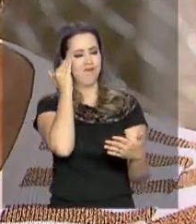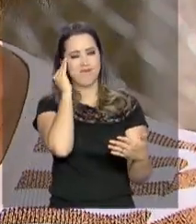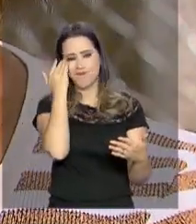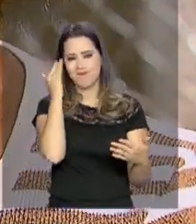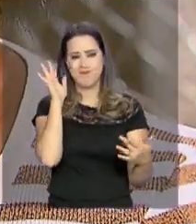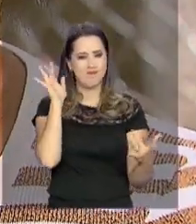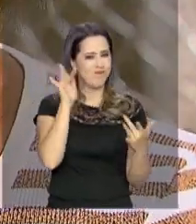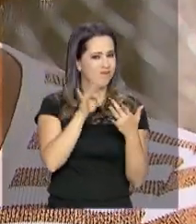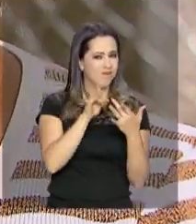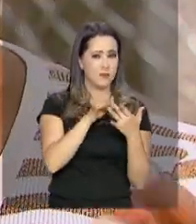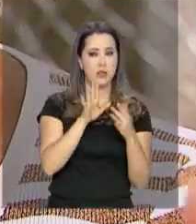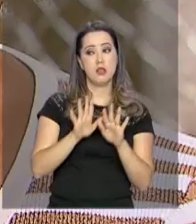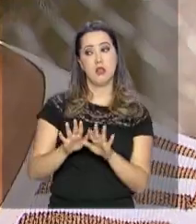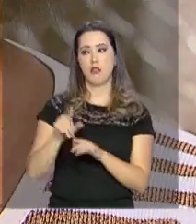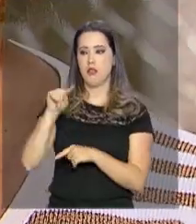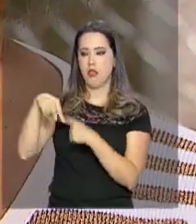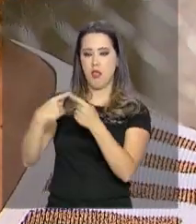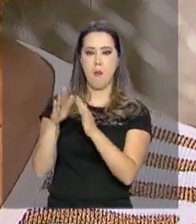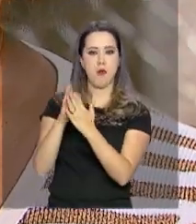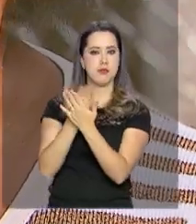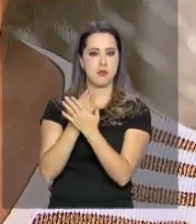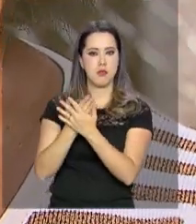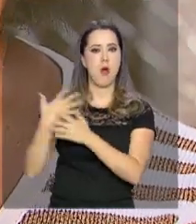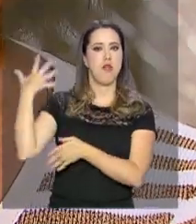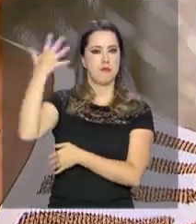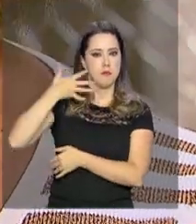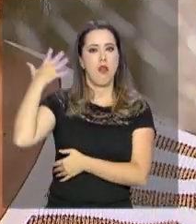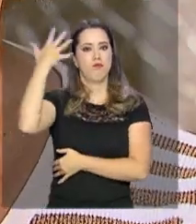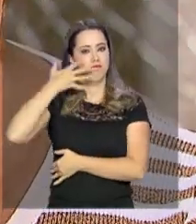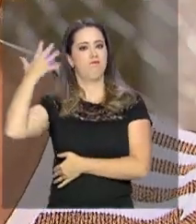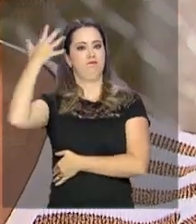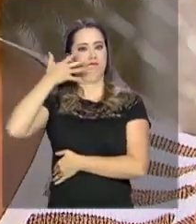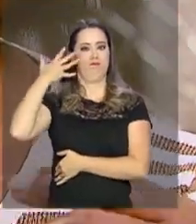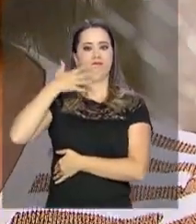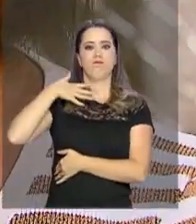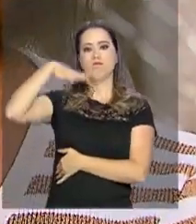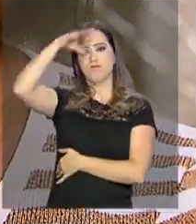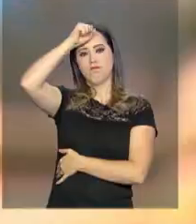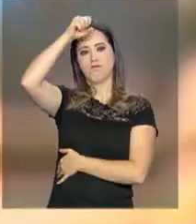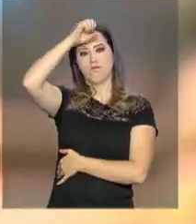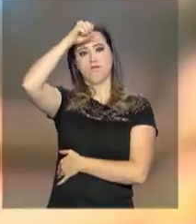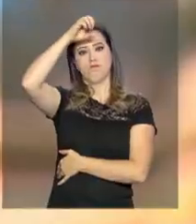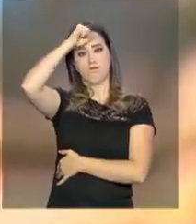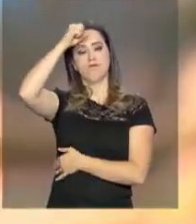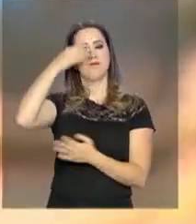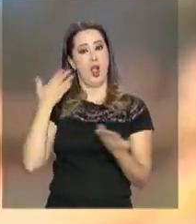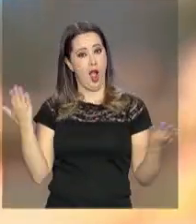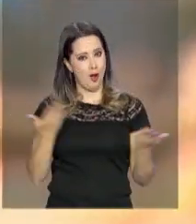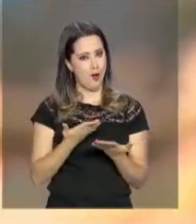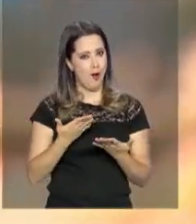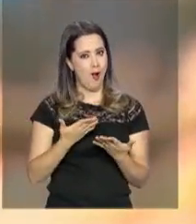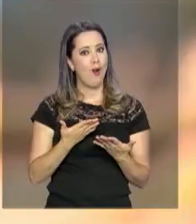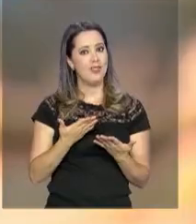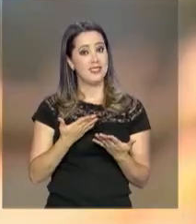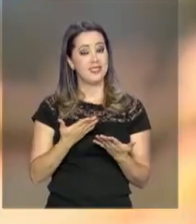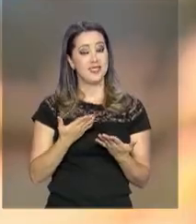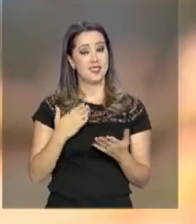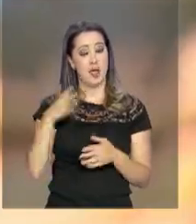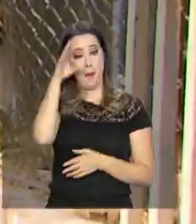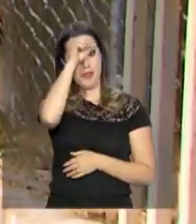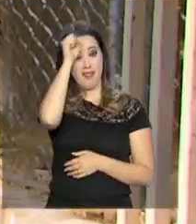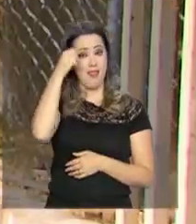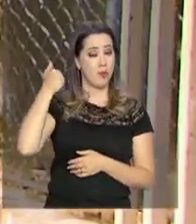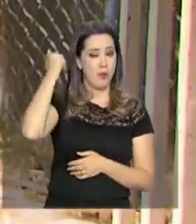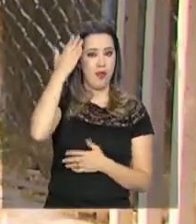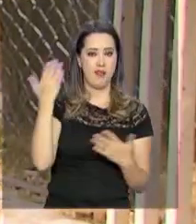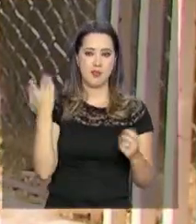a explicação no colégio, ensinando, as professoras ensinando, eu fui entendendo. Agora ela busca a certificação de que